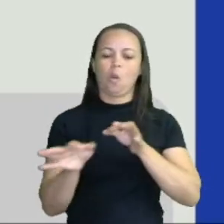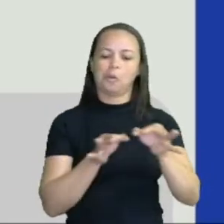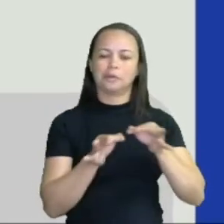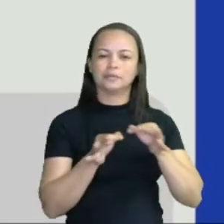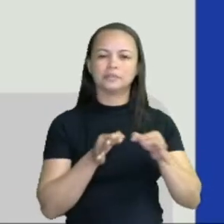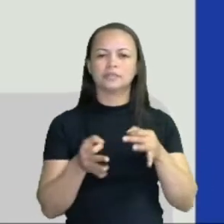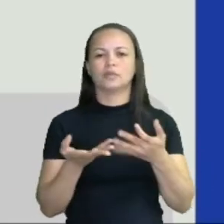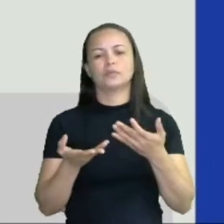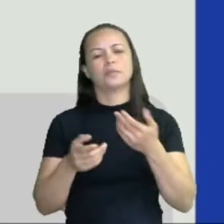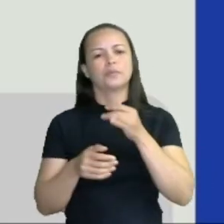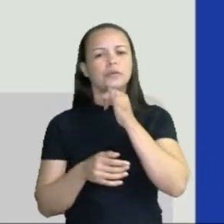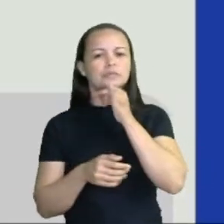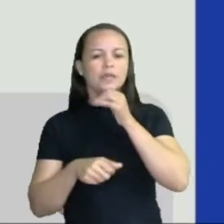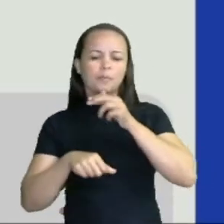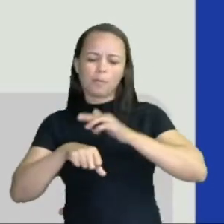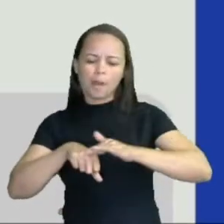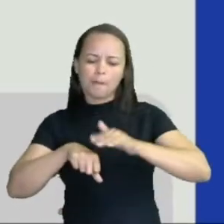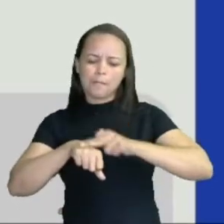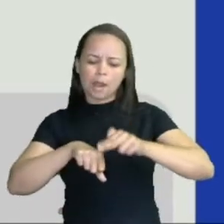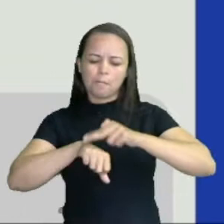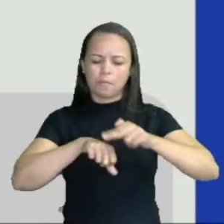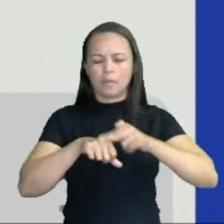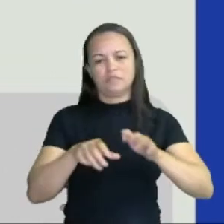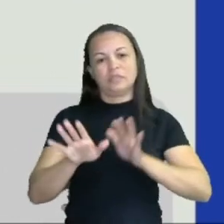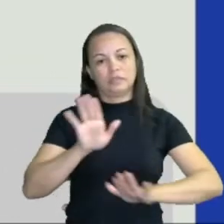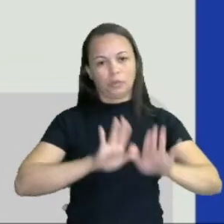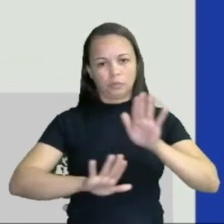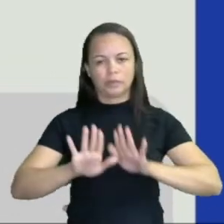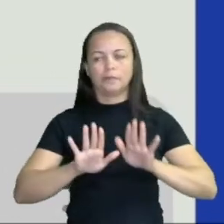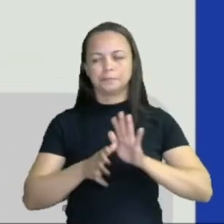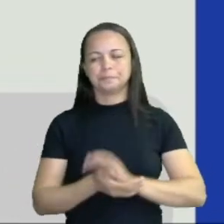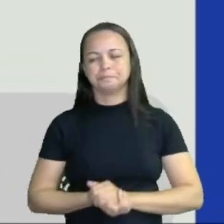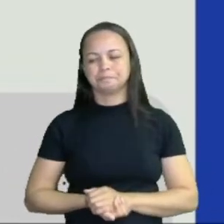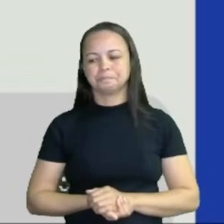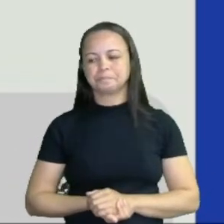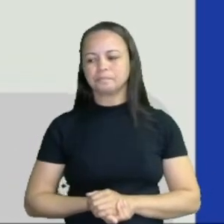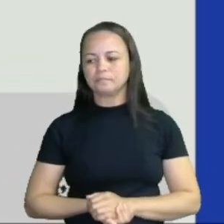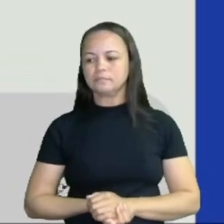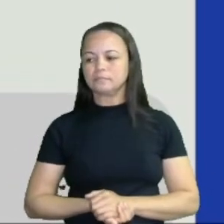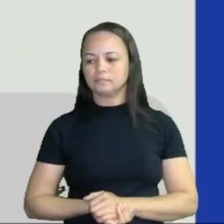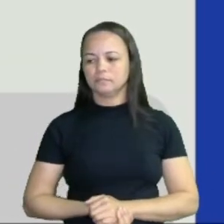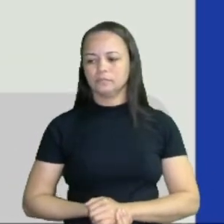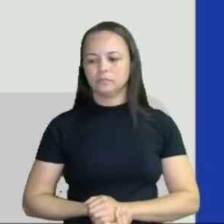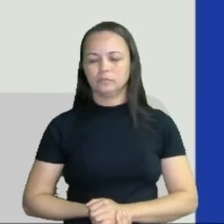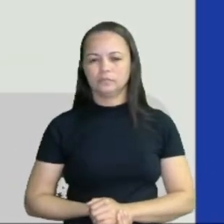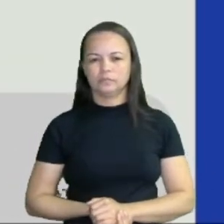de algumas coisas, né? Continuar.